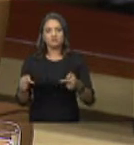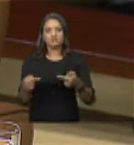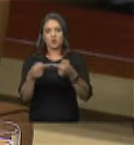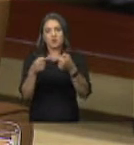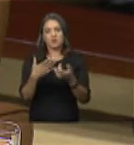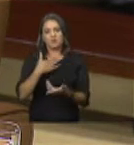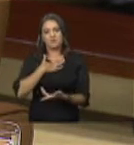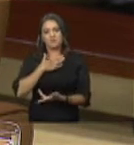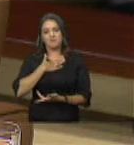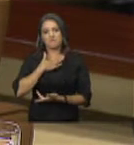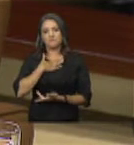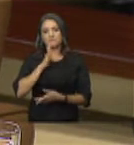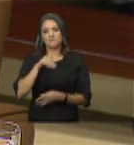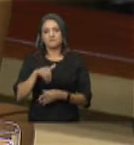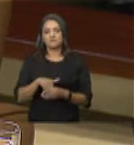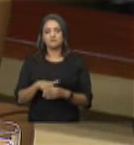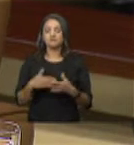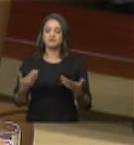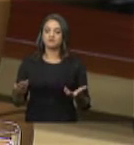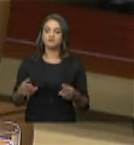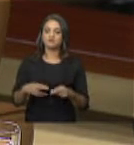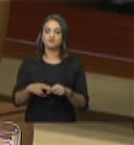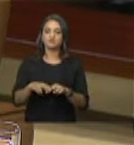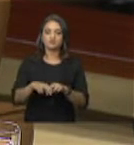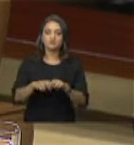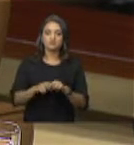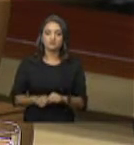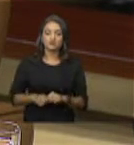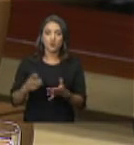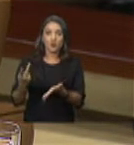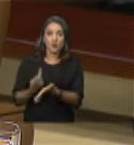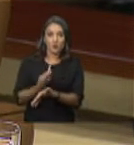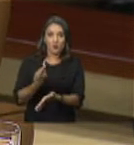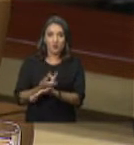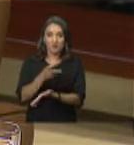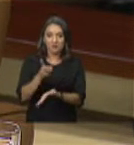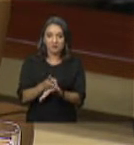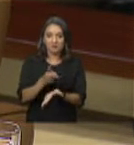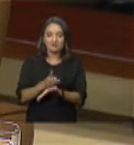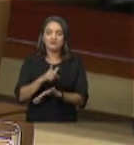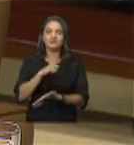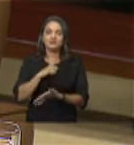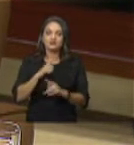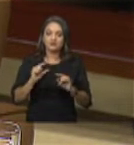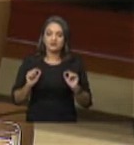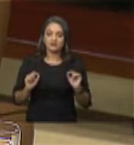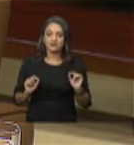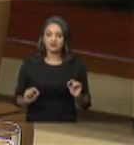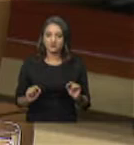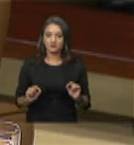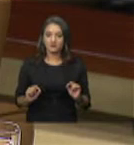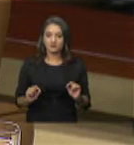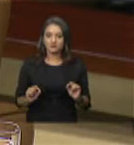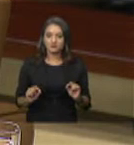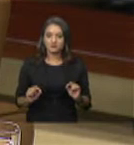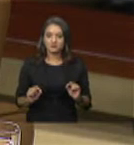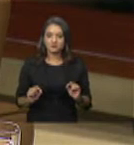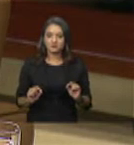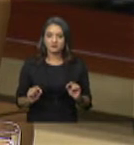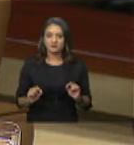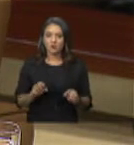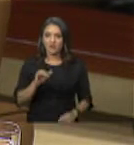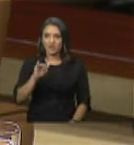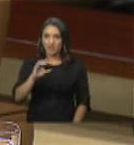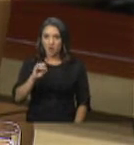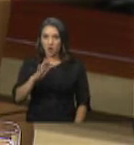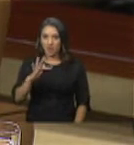isso e em assim sendo o erro fático consistente em considerar na incidência do